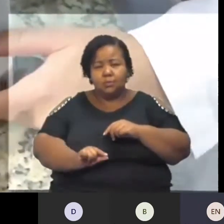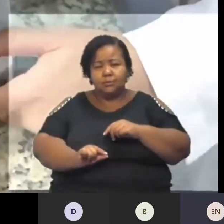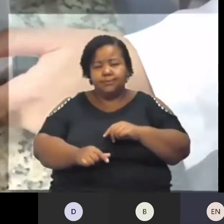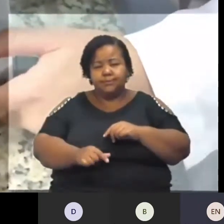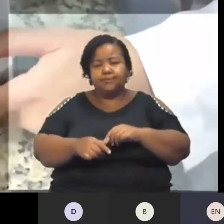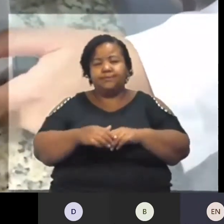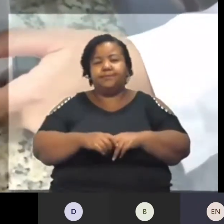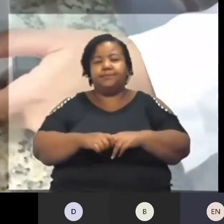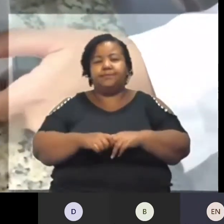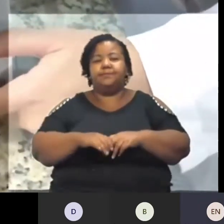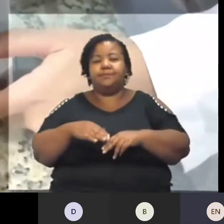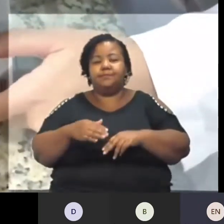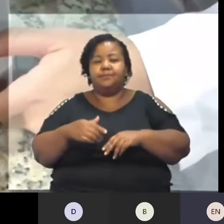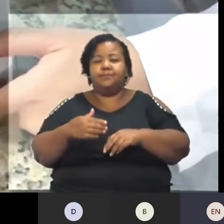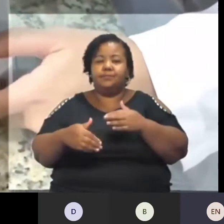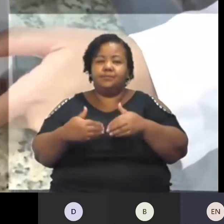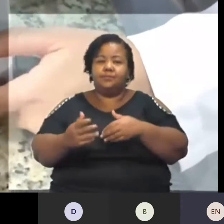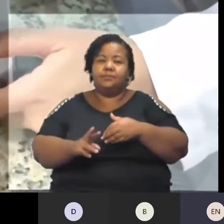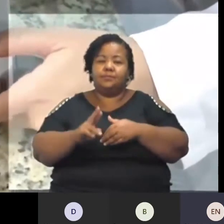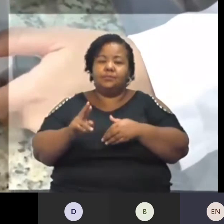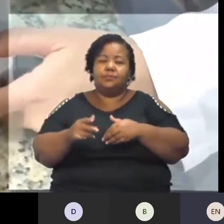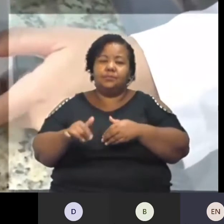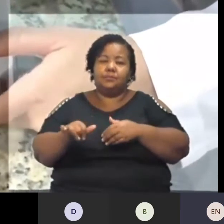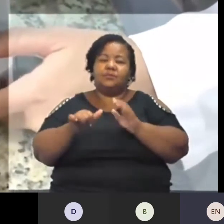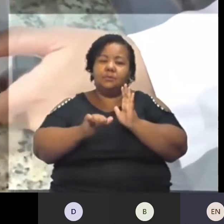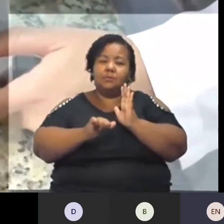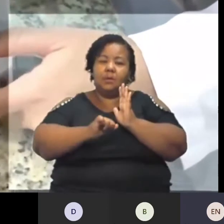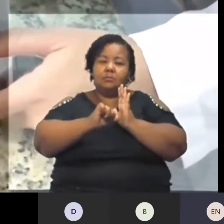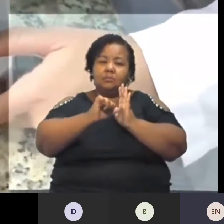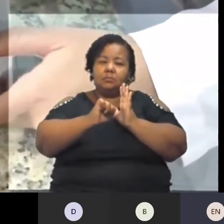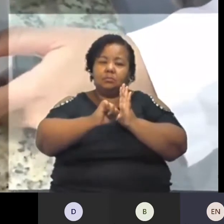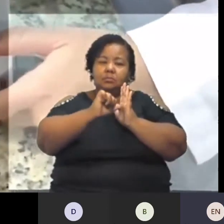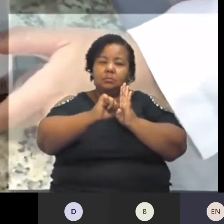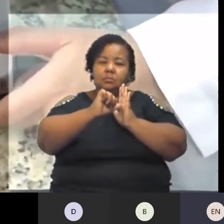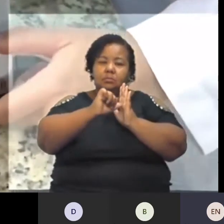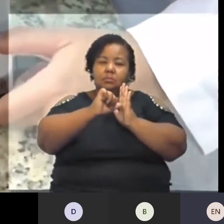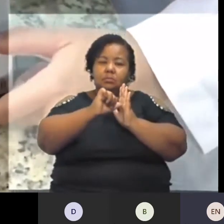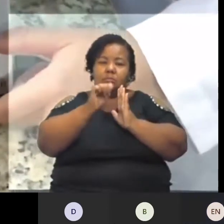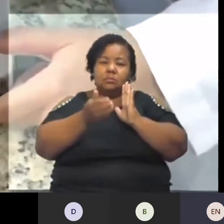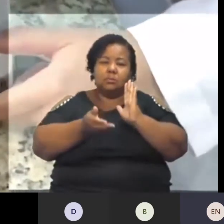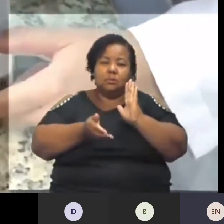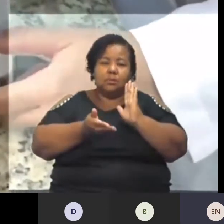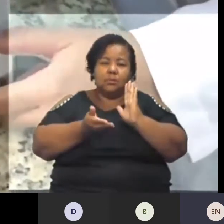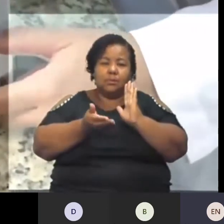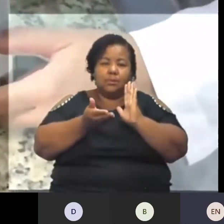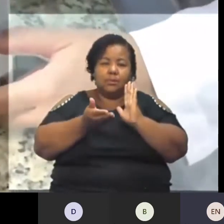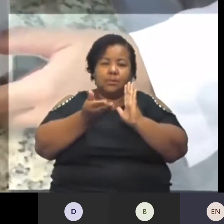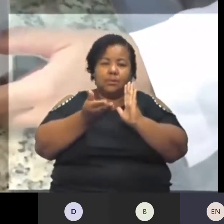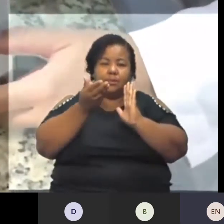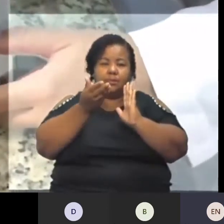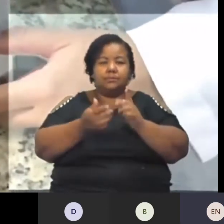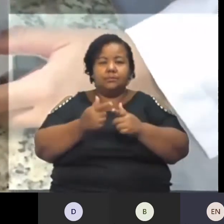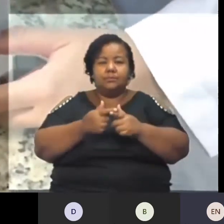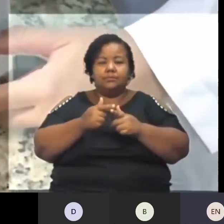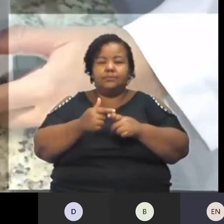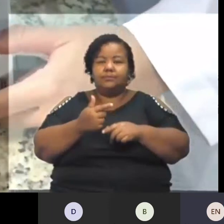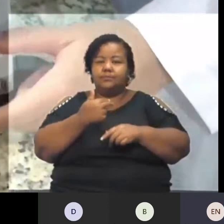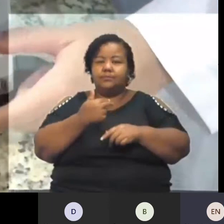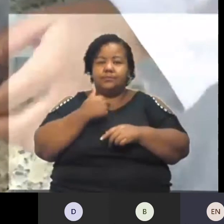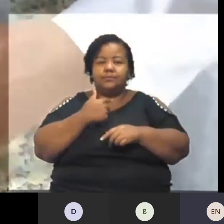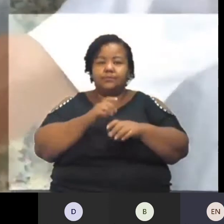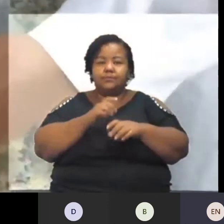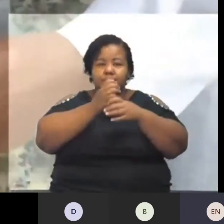de luz. E aí, conforme vocês vão utilizando, vocês aumentam a intensidade de luz. Tá? Porque não pode